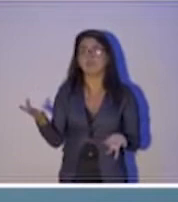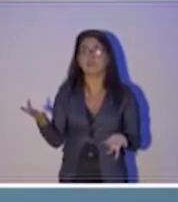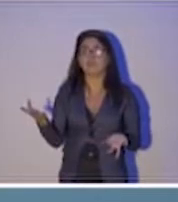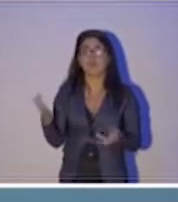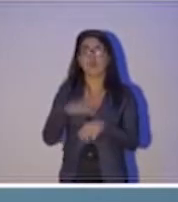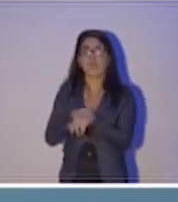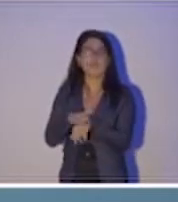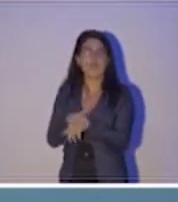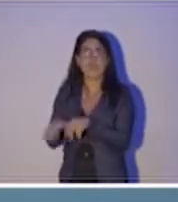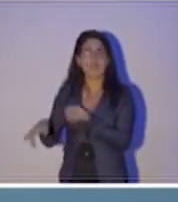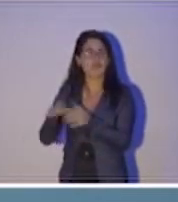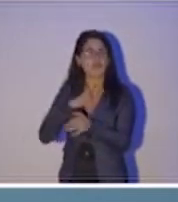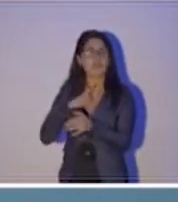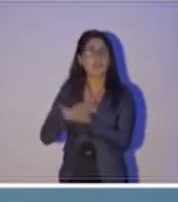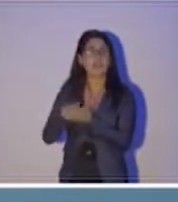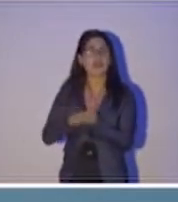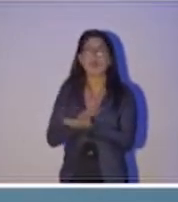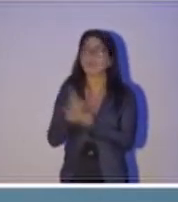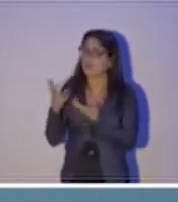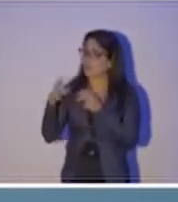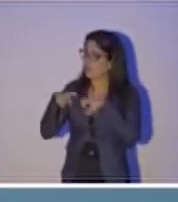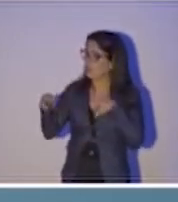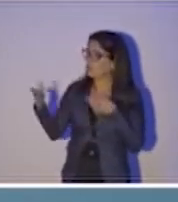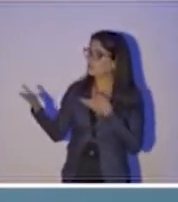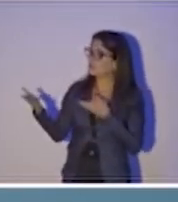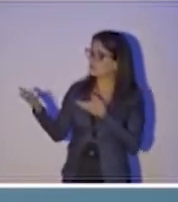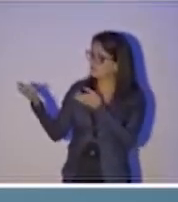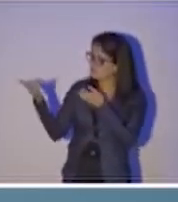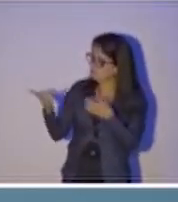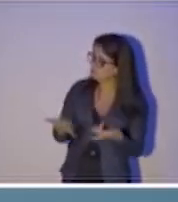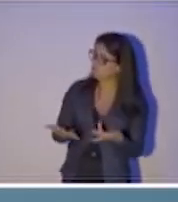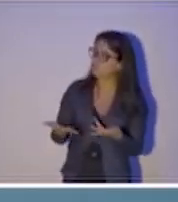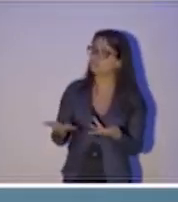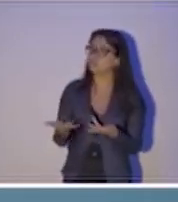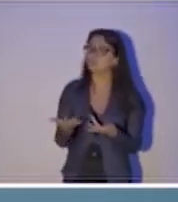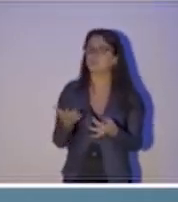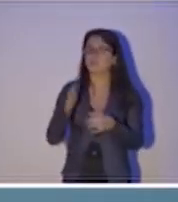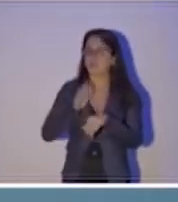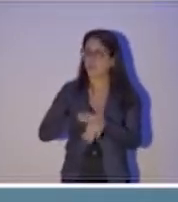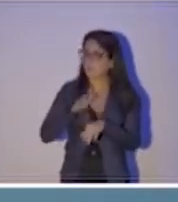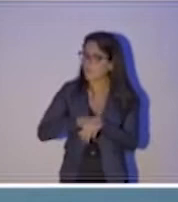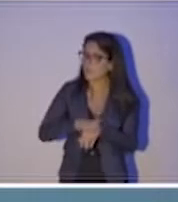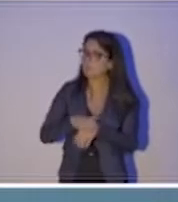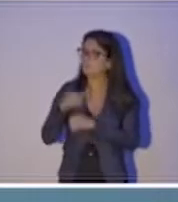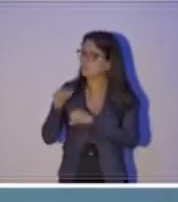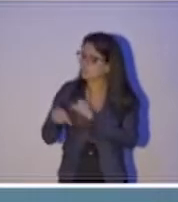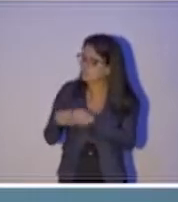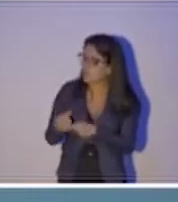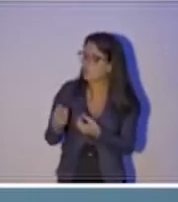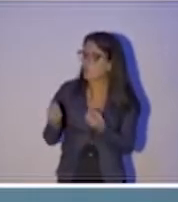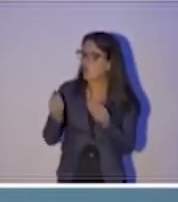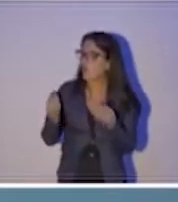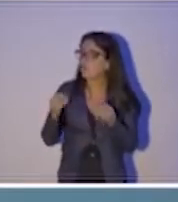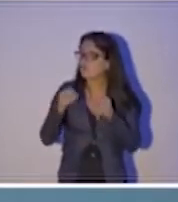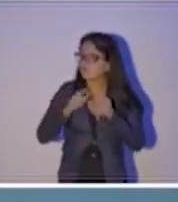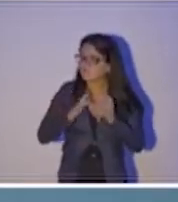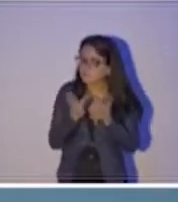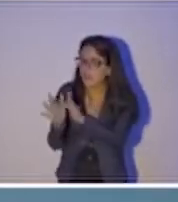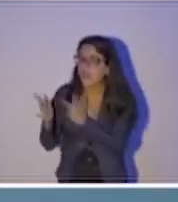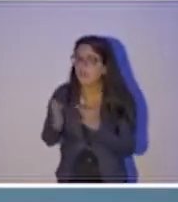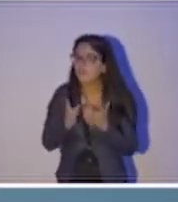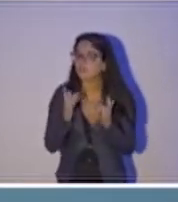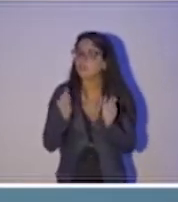Então, eu queria que você comentasse um pouquinho, porque eu acho que a gente está nesse espírito do Redes que Transformam, pensando como, em rede, a gente pode